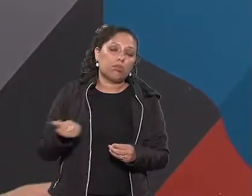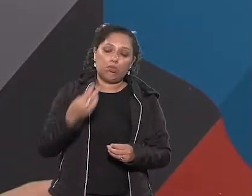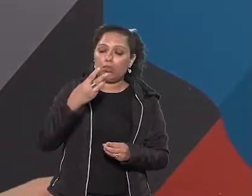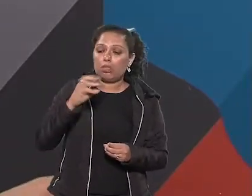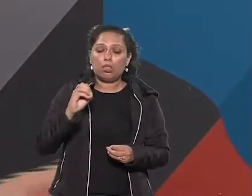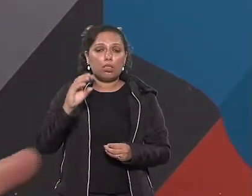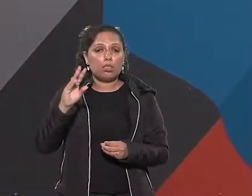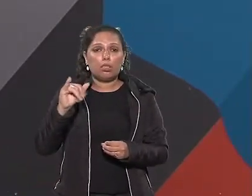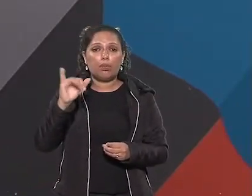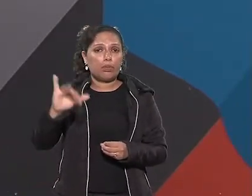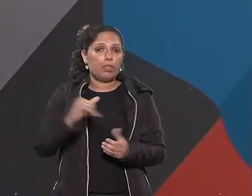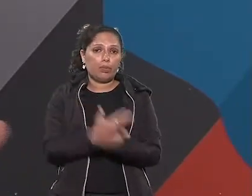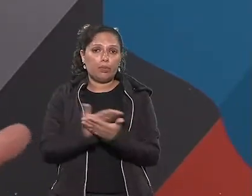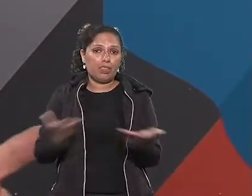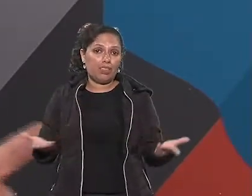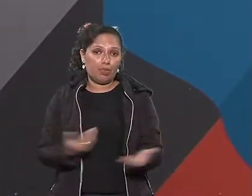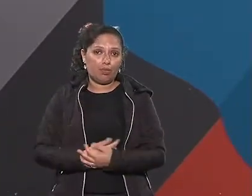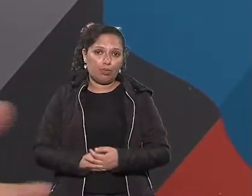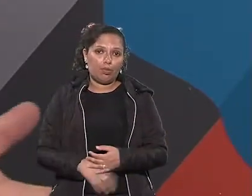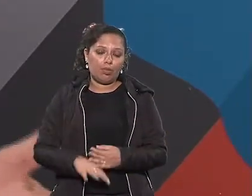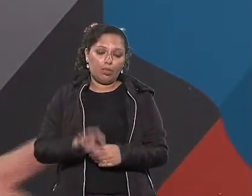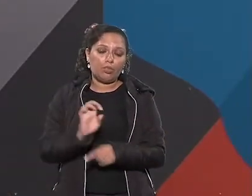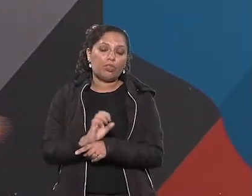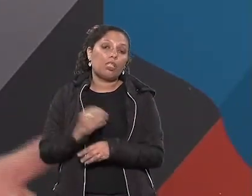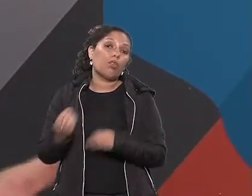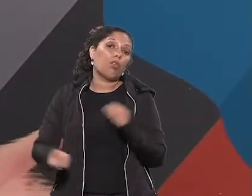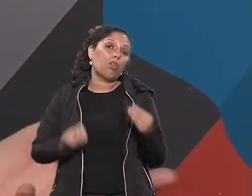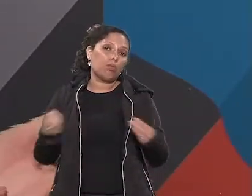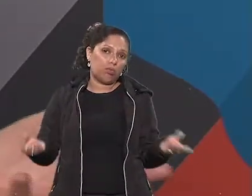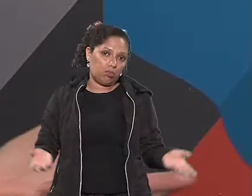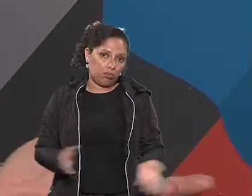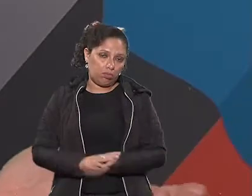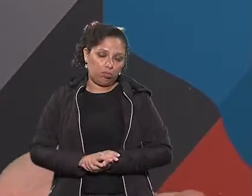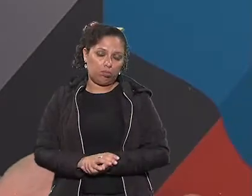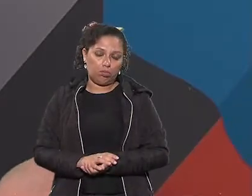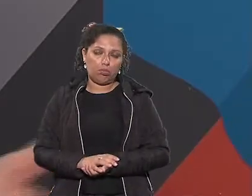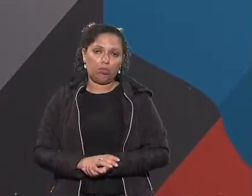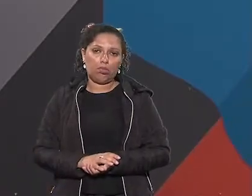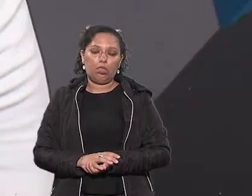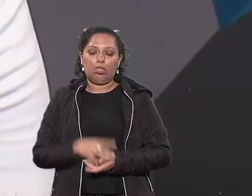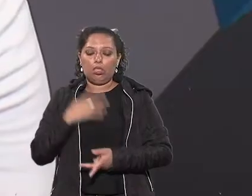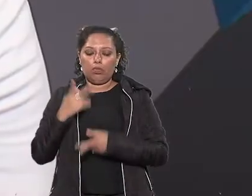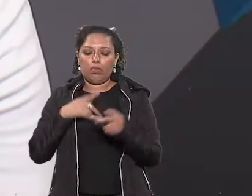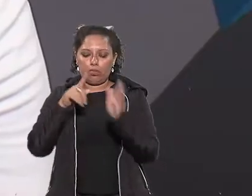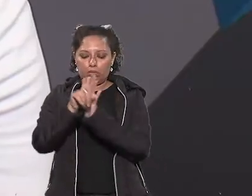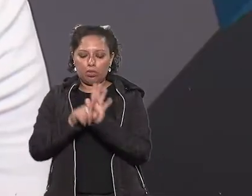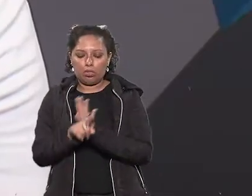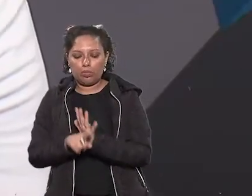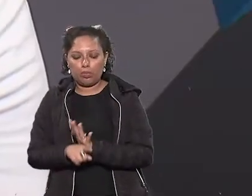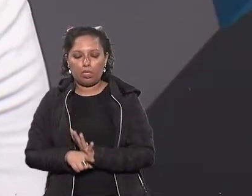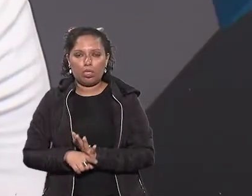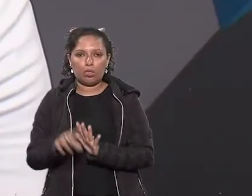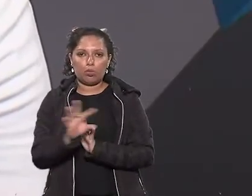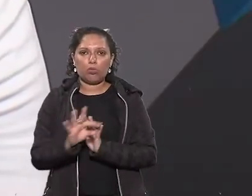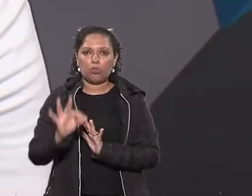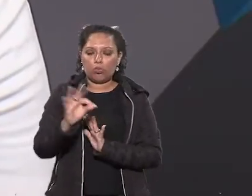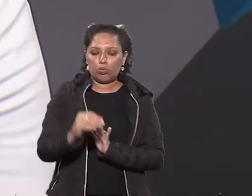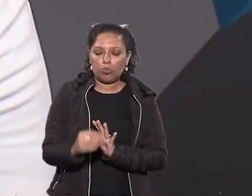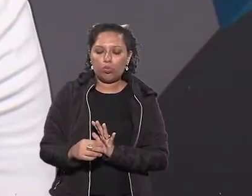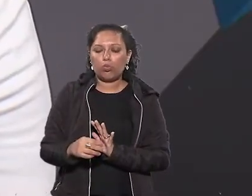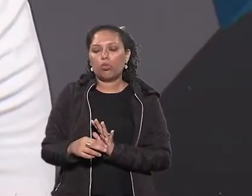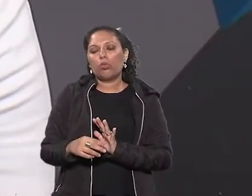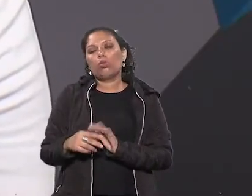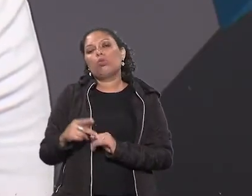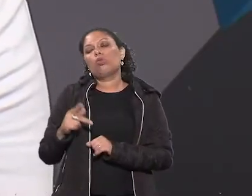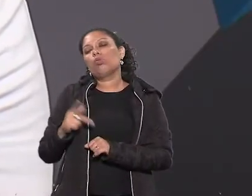30. E o Estado vai ficar em estado de perplexidade? Ainda voltando nessa questão da fiscalização e do controle, né,